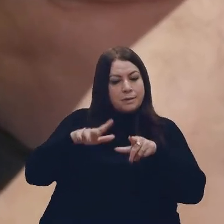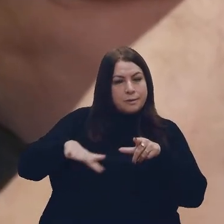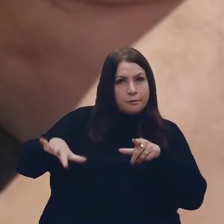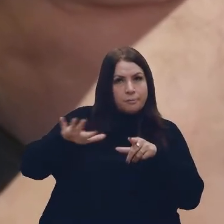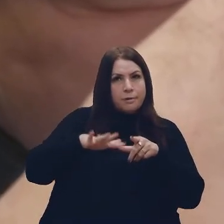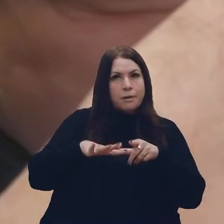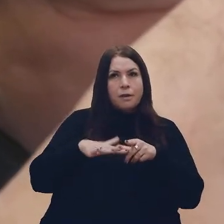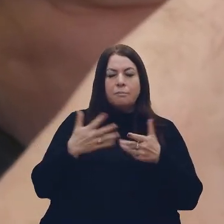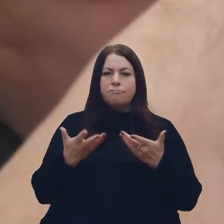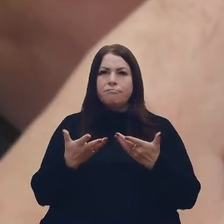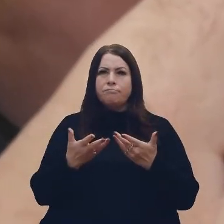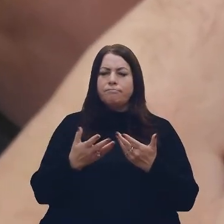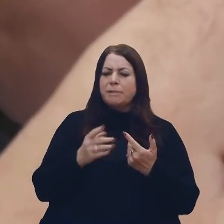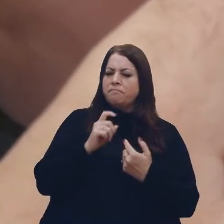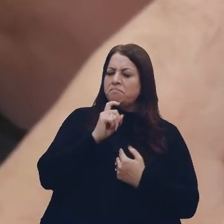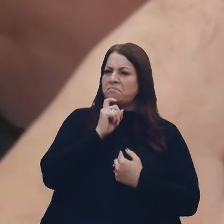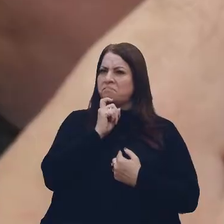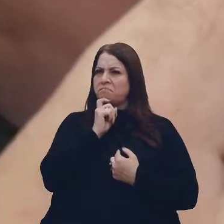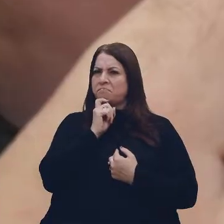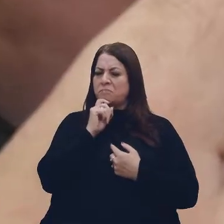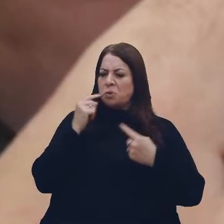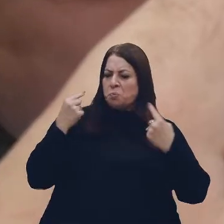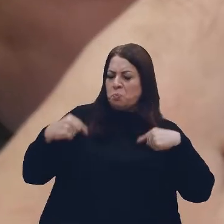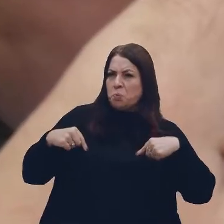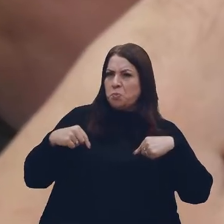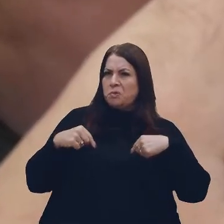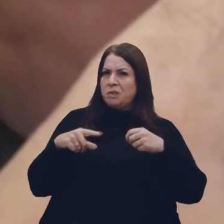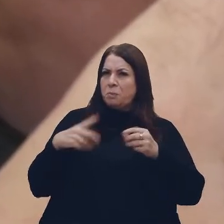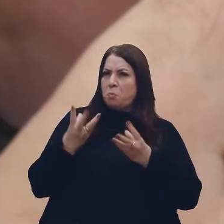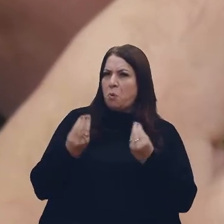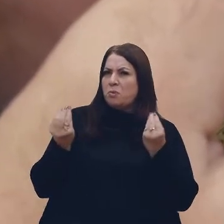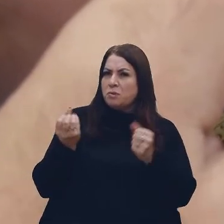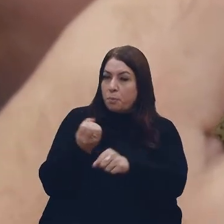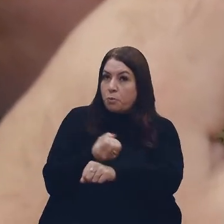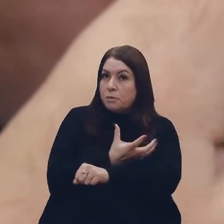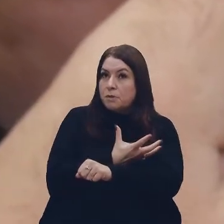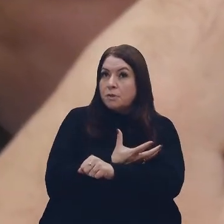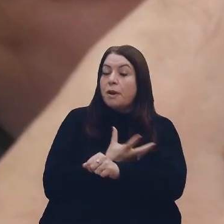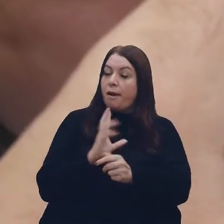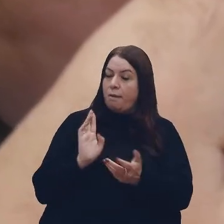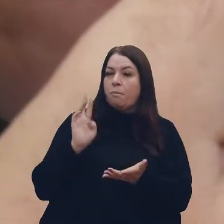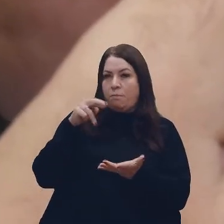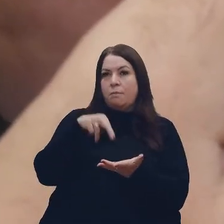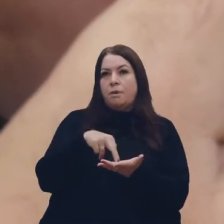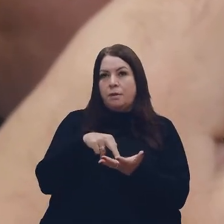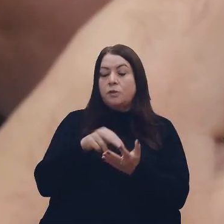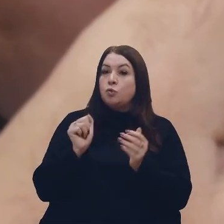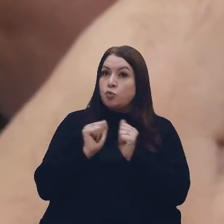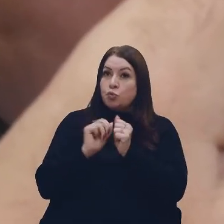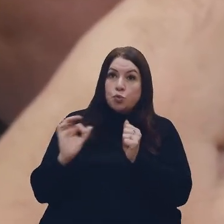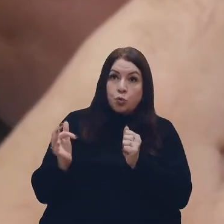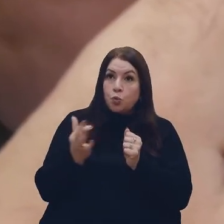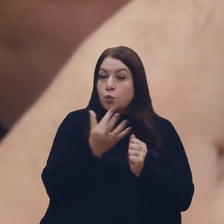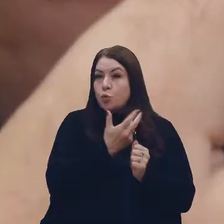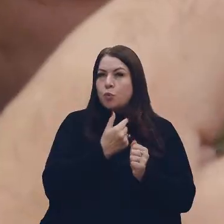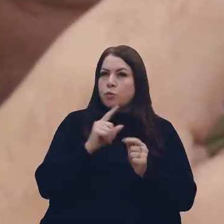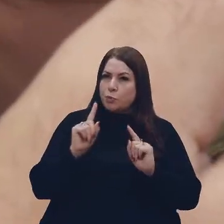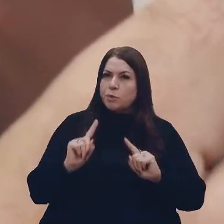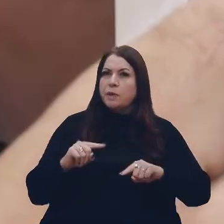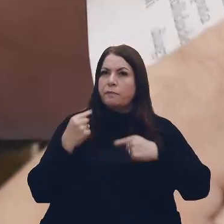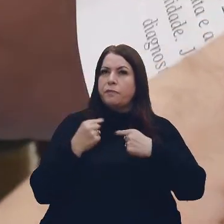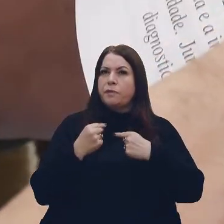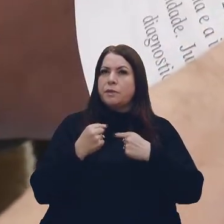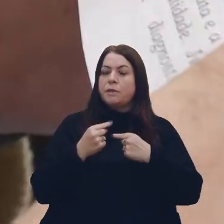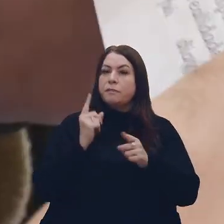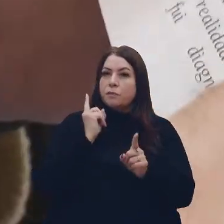espaço, a frieza, a disputa e a inconstância de emoções são uma realidade. Junto a todos esses desafios,